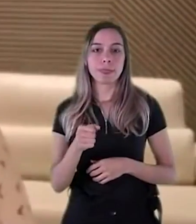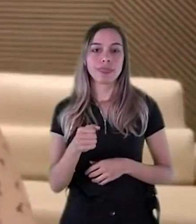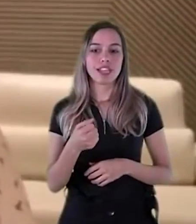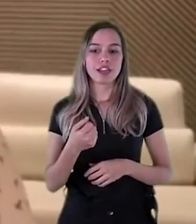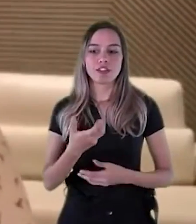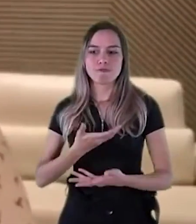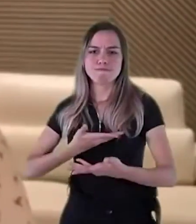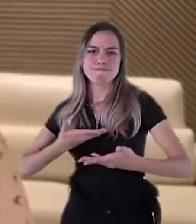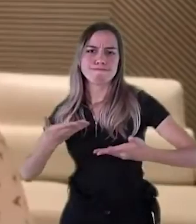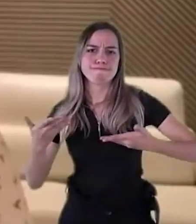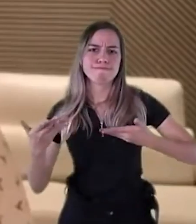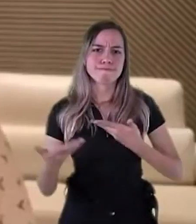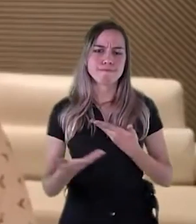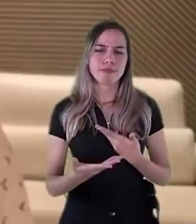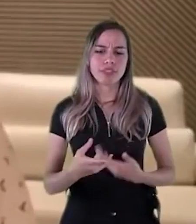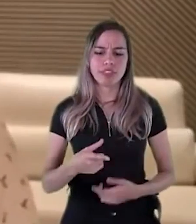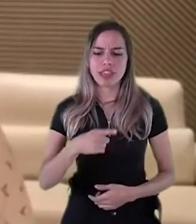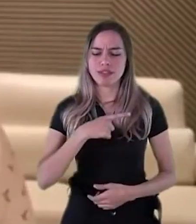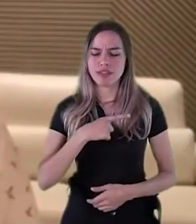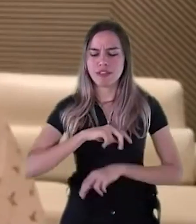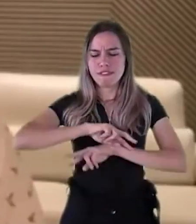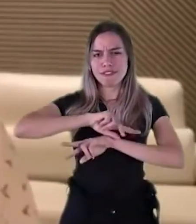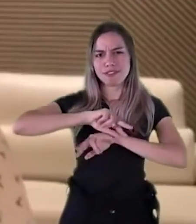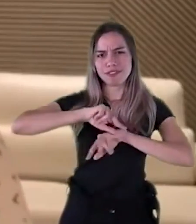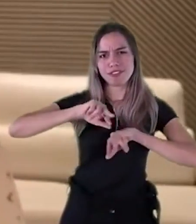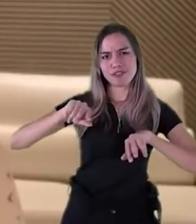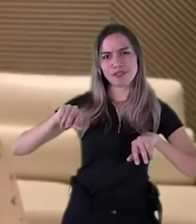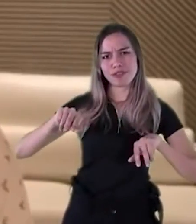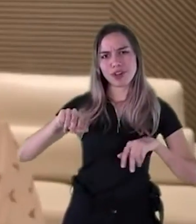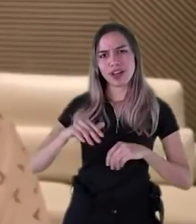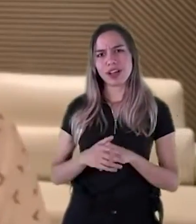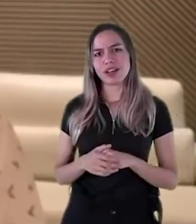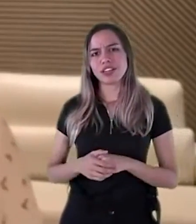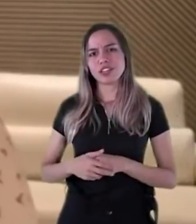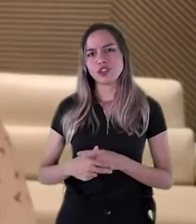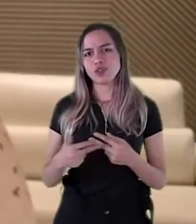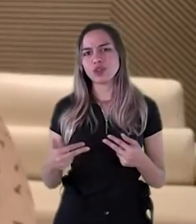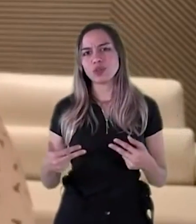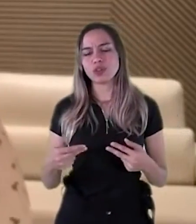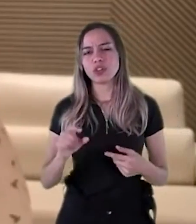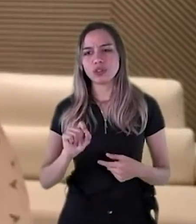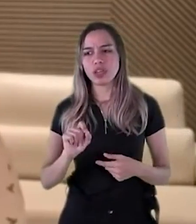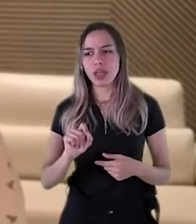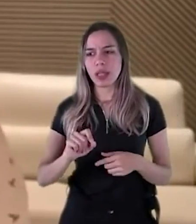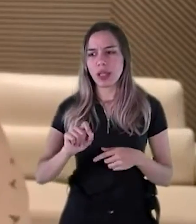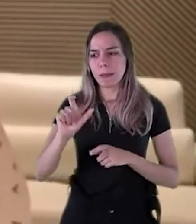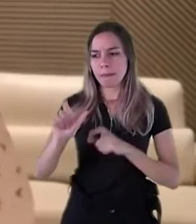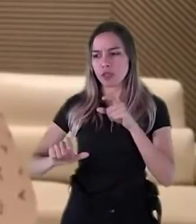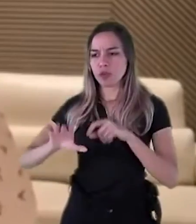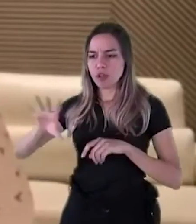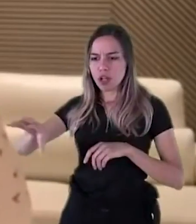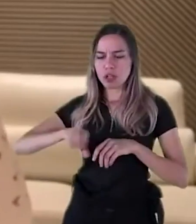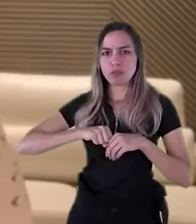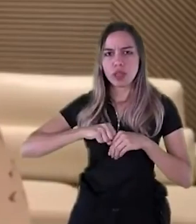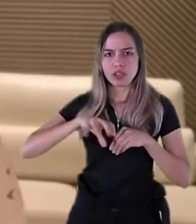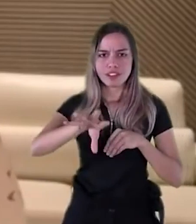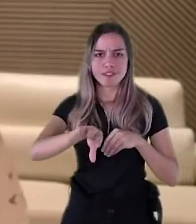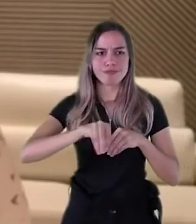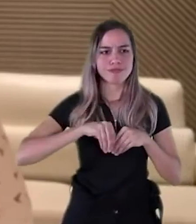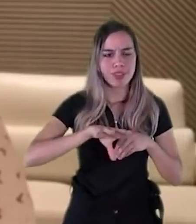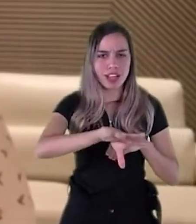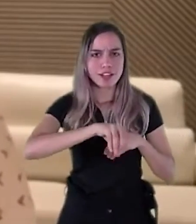muitos fatores que ela recruta, muitas realidades que ela recruta para ela dizer, eu sou fulano de